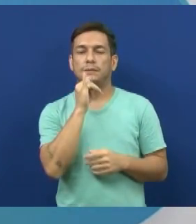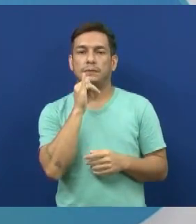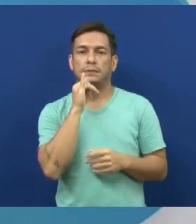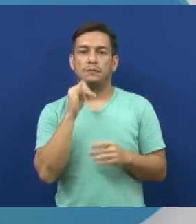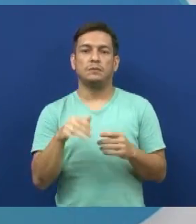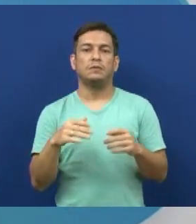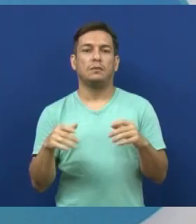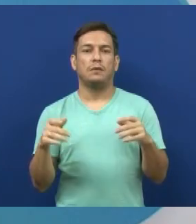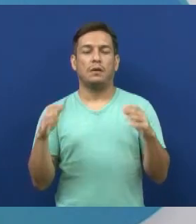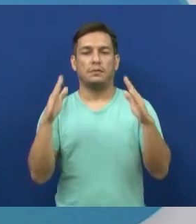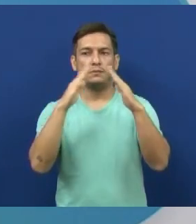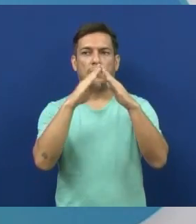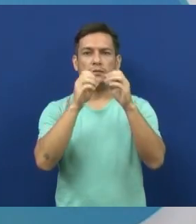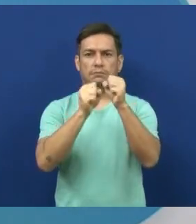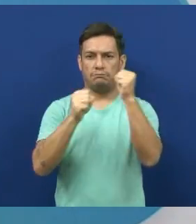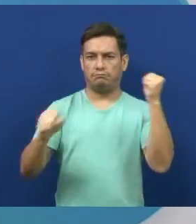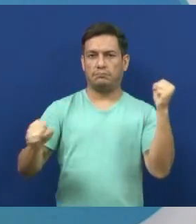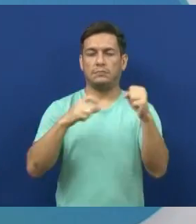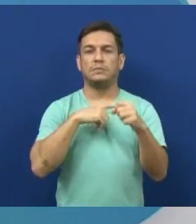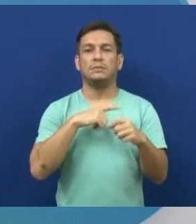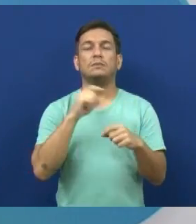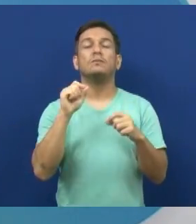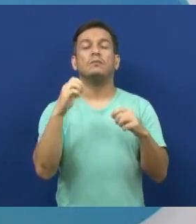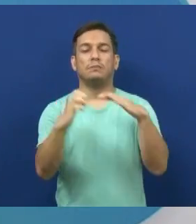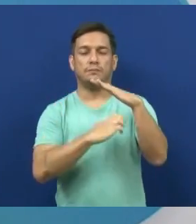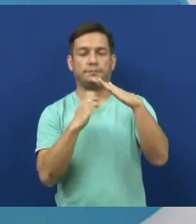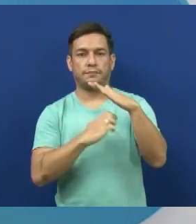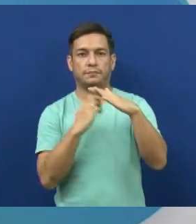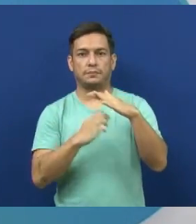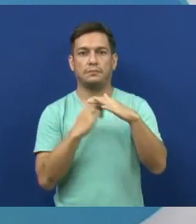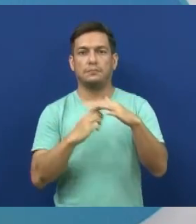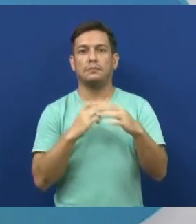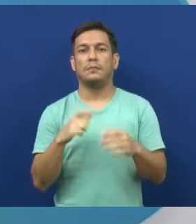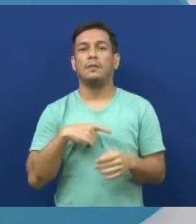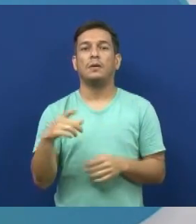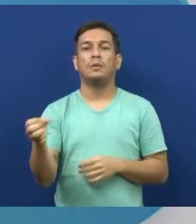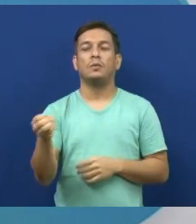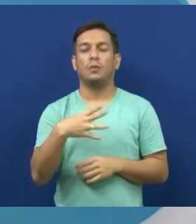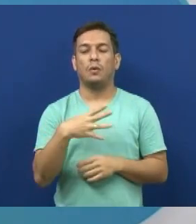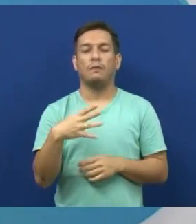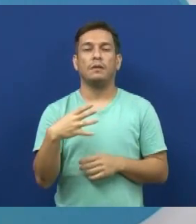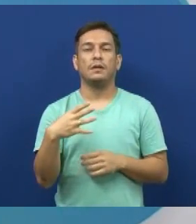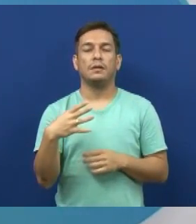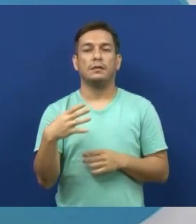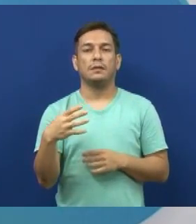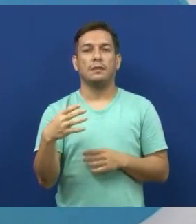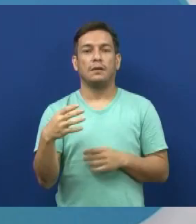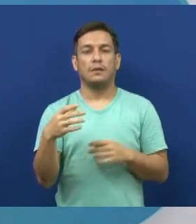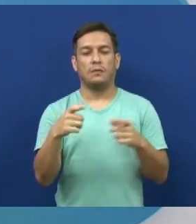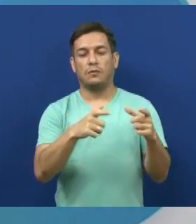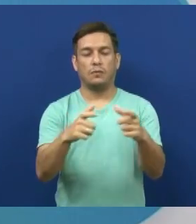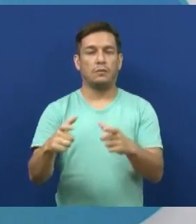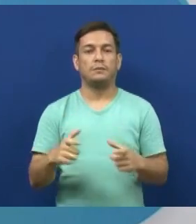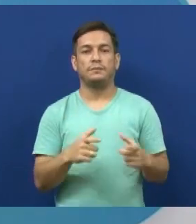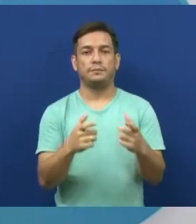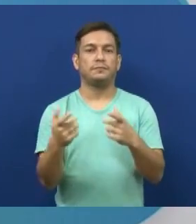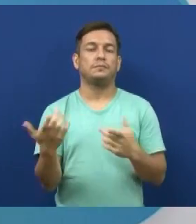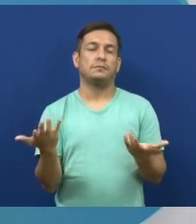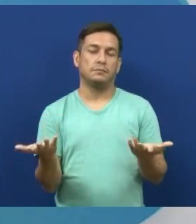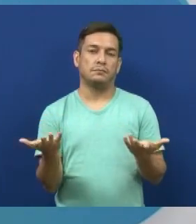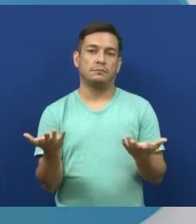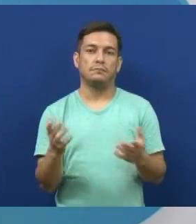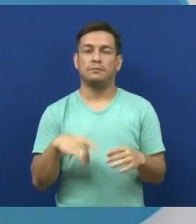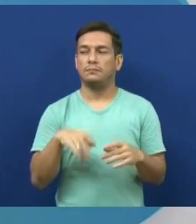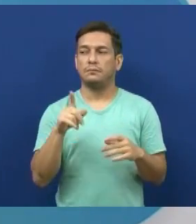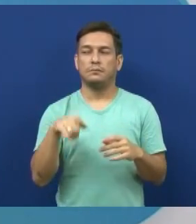esses barracões onde funcionavam essas empresas e deram uma nova utilidade a esse espaço, tá?